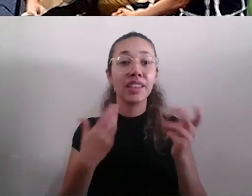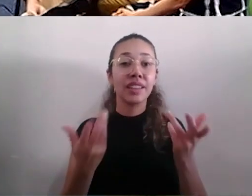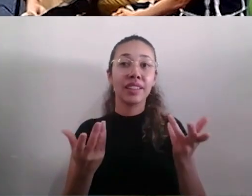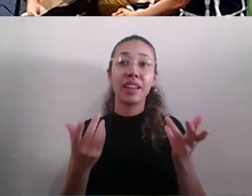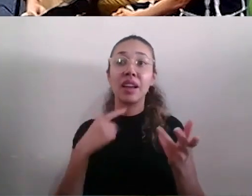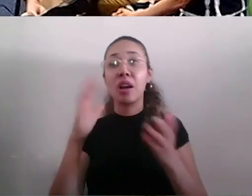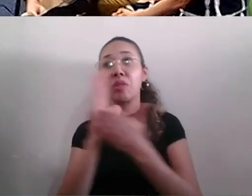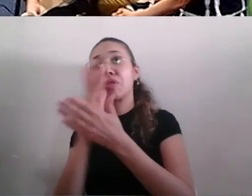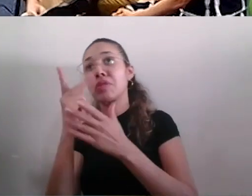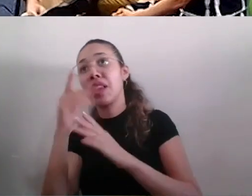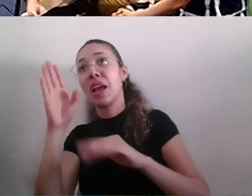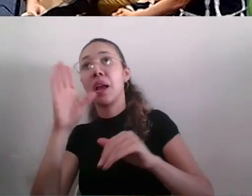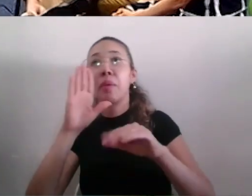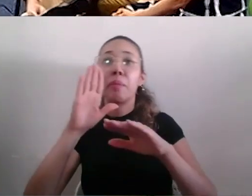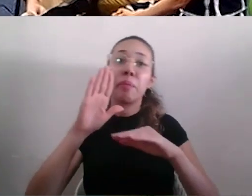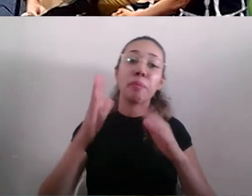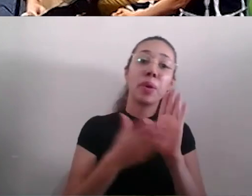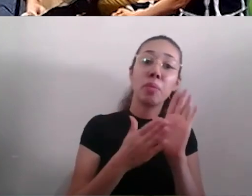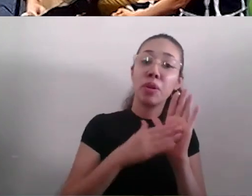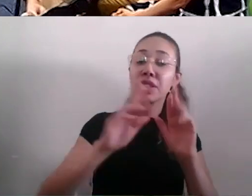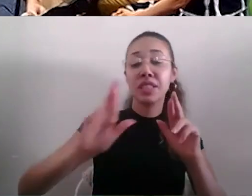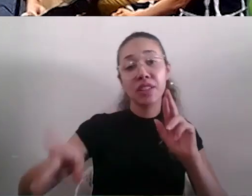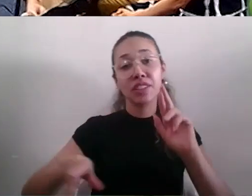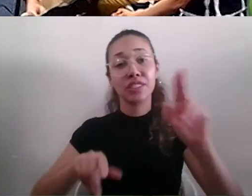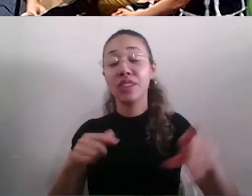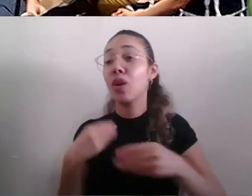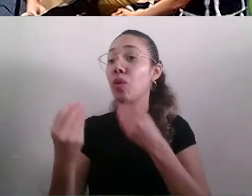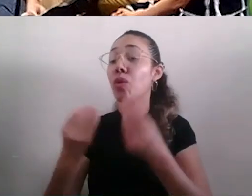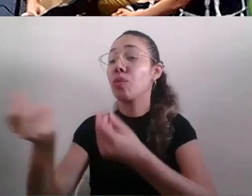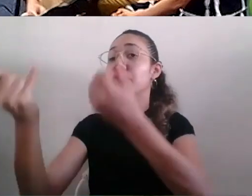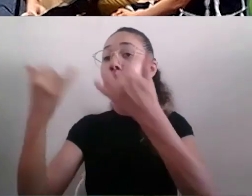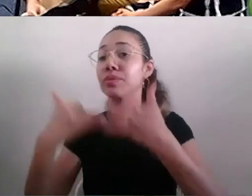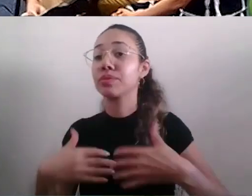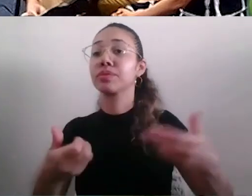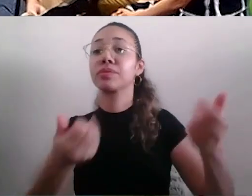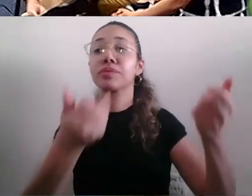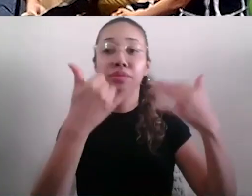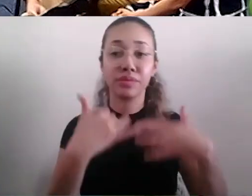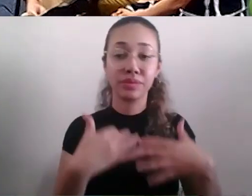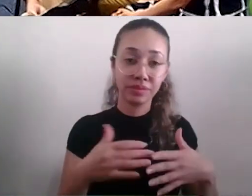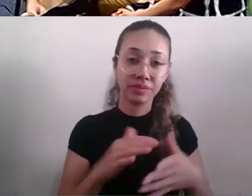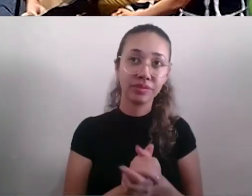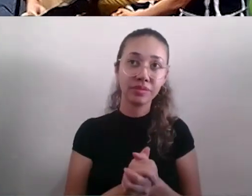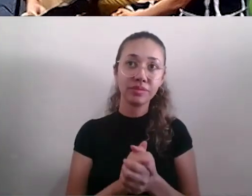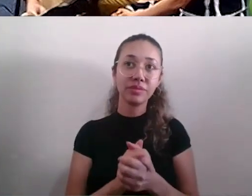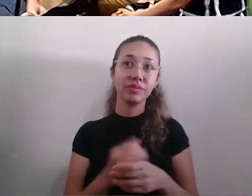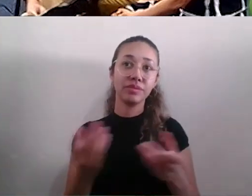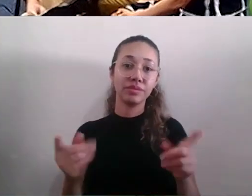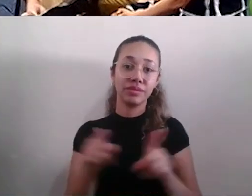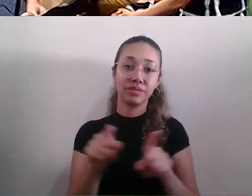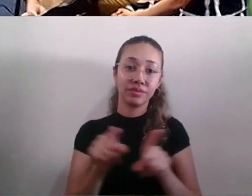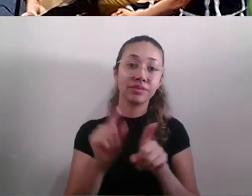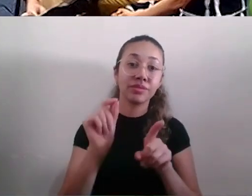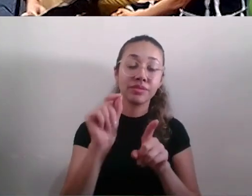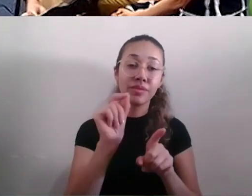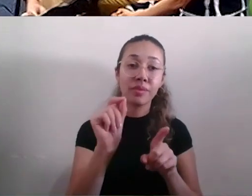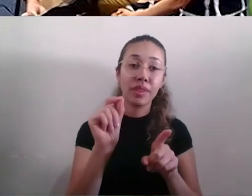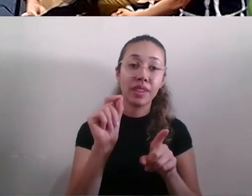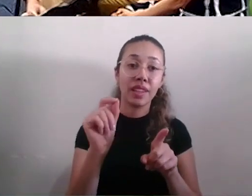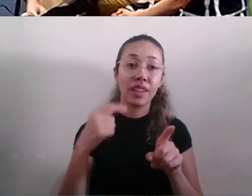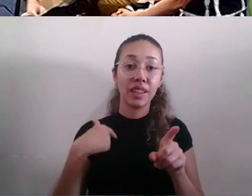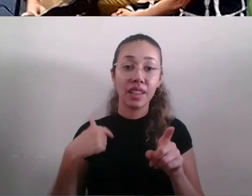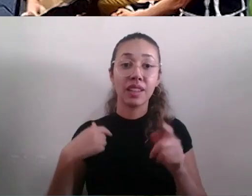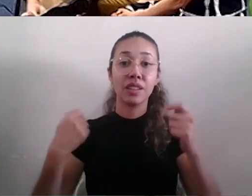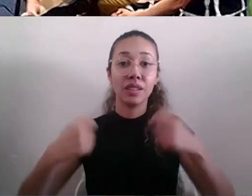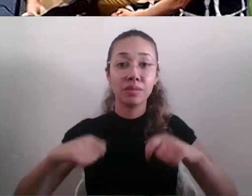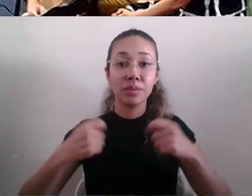proposta, é um isso, é um aquilo. Eu digo, mas como assim? Então me explica. E uma das maneiras que eu tenho de entender as coisas é produzir